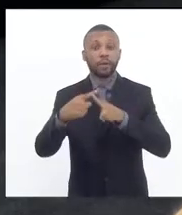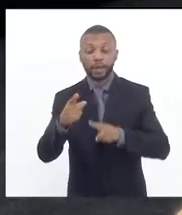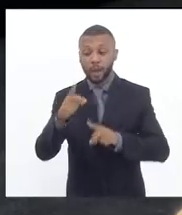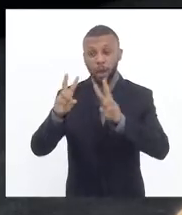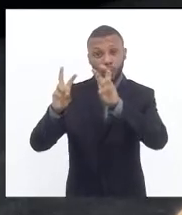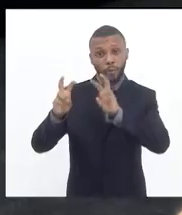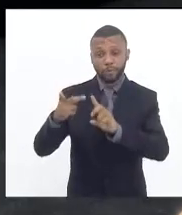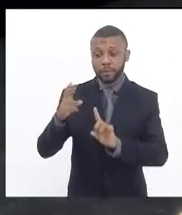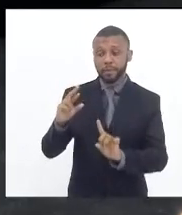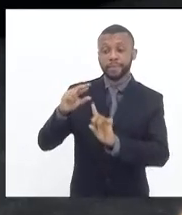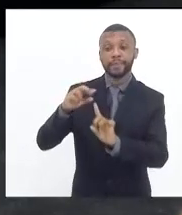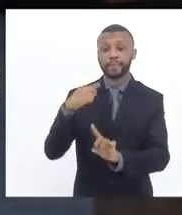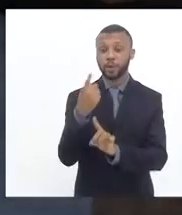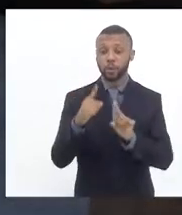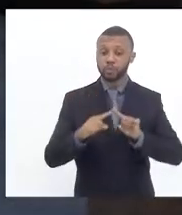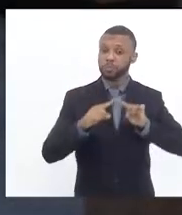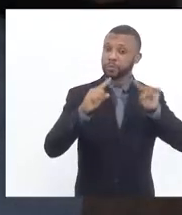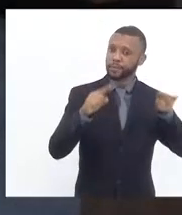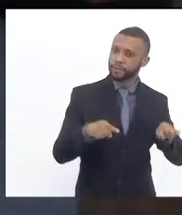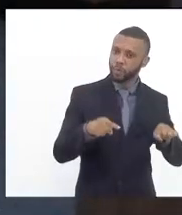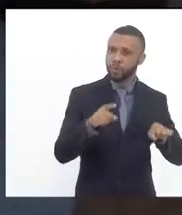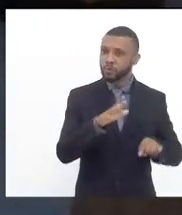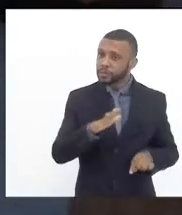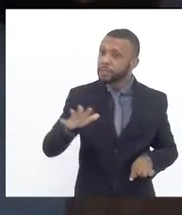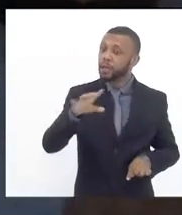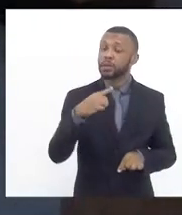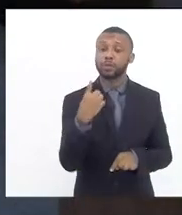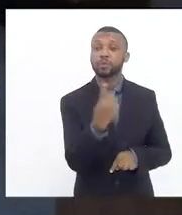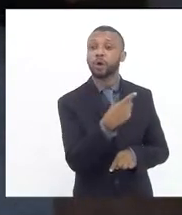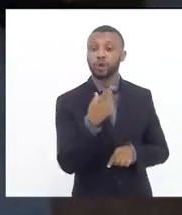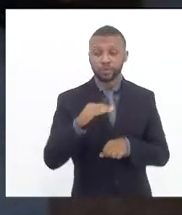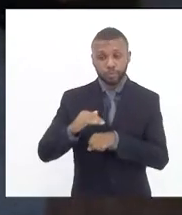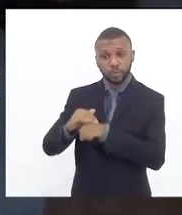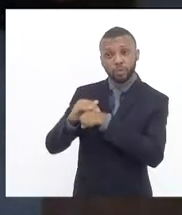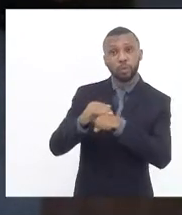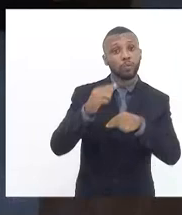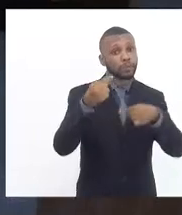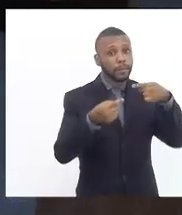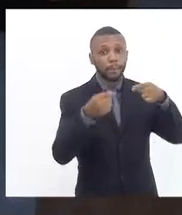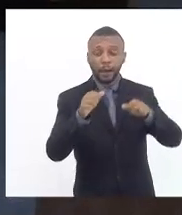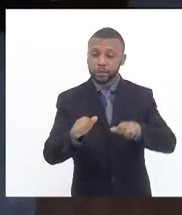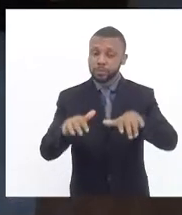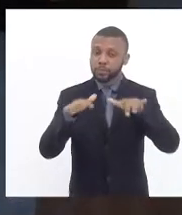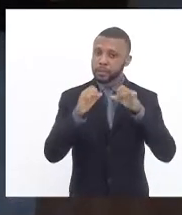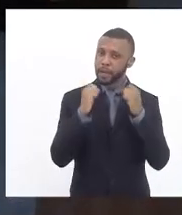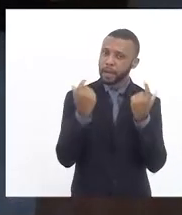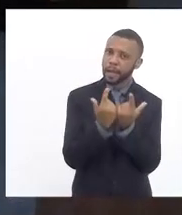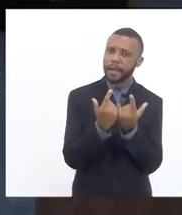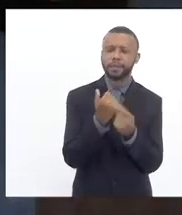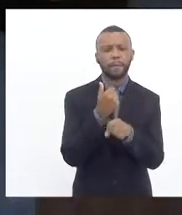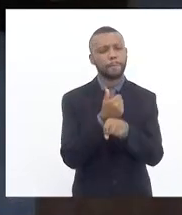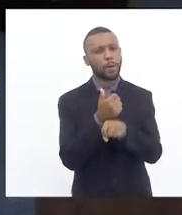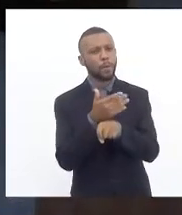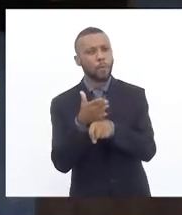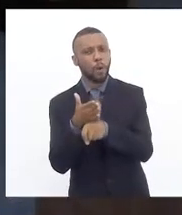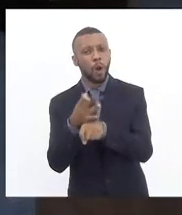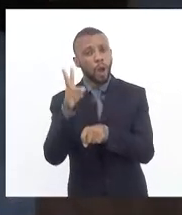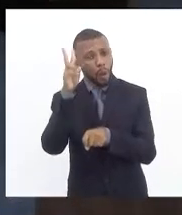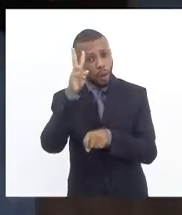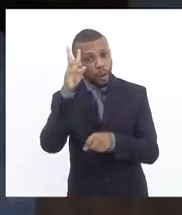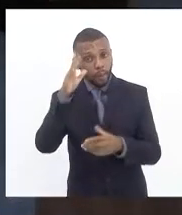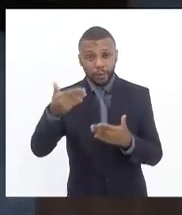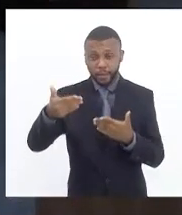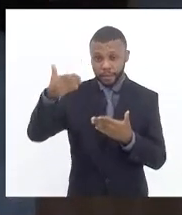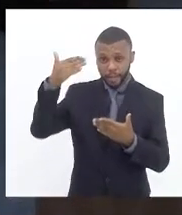a uma situação que diz respeito diretamente aos servidores nós procuramos o debate dessa casa a todo momento E aí época